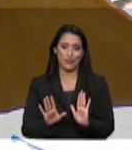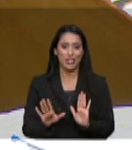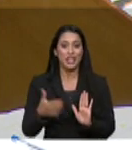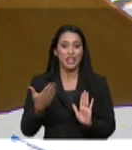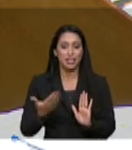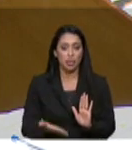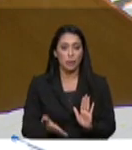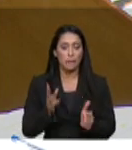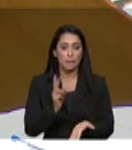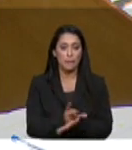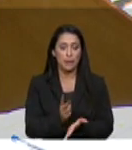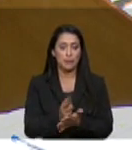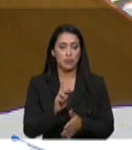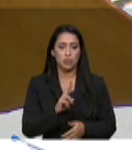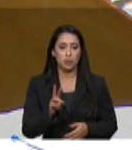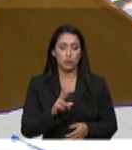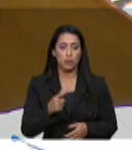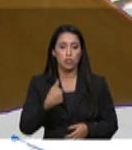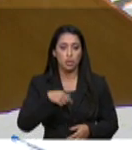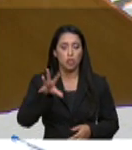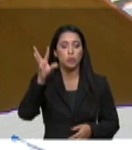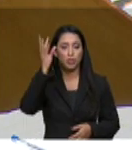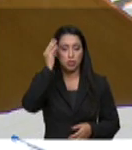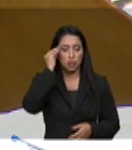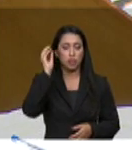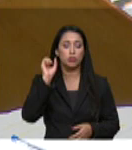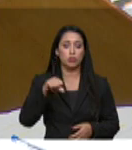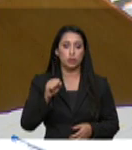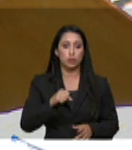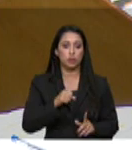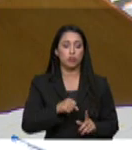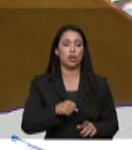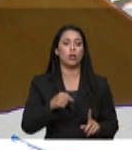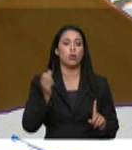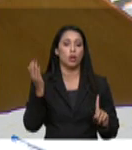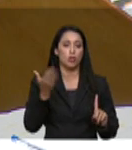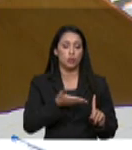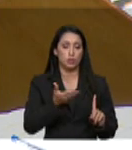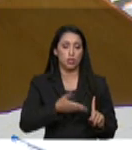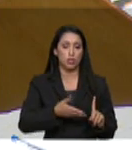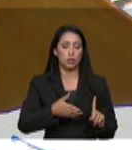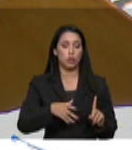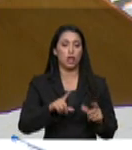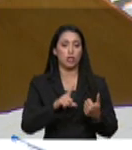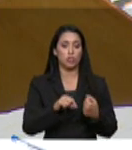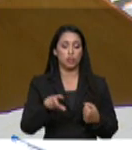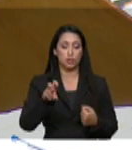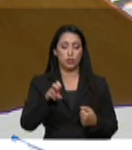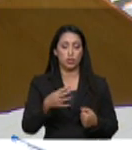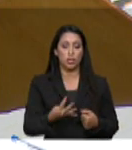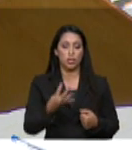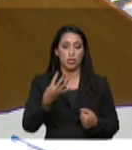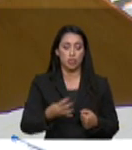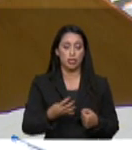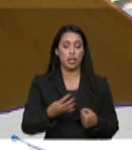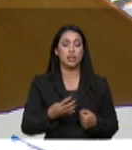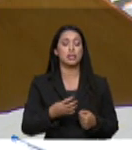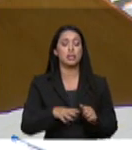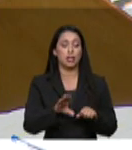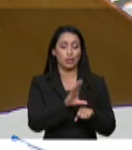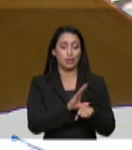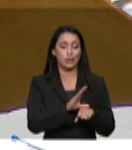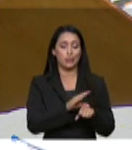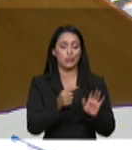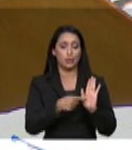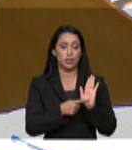novamente mesmo que assim não fosse Entendo sim o acusado estava acobertado pelo artigo 53 caput da Constituição Federal